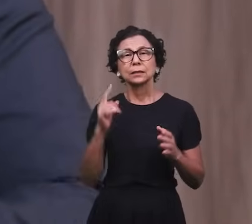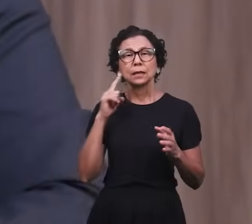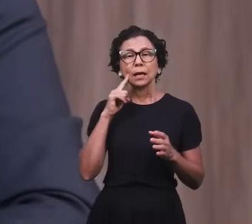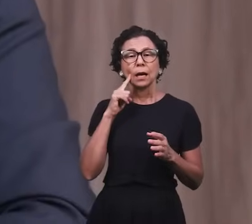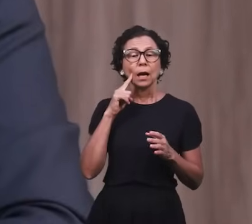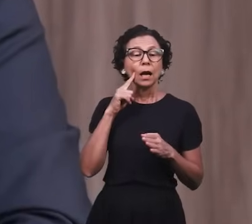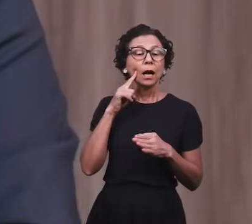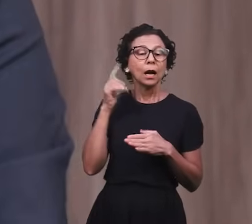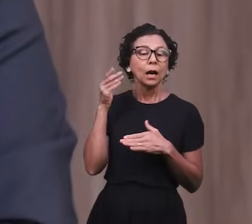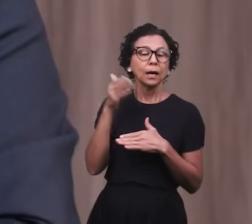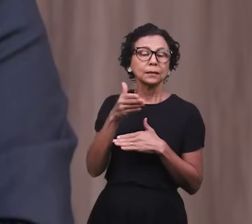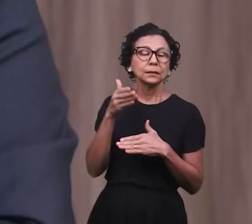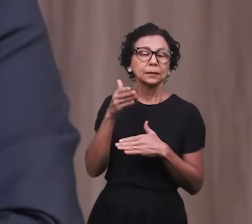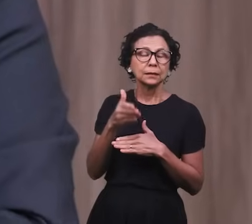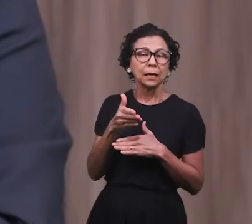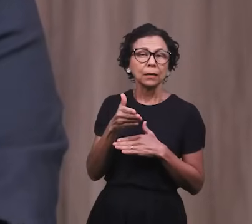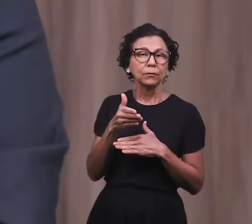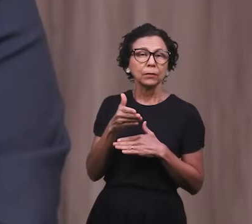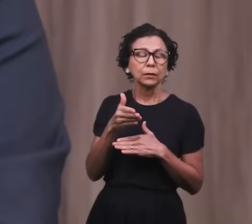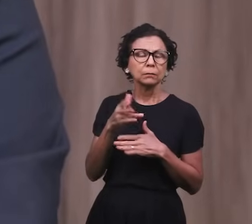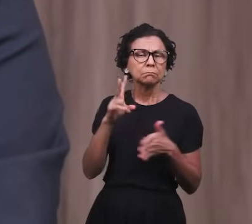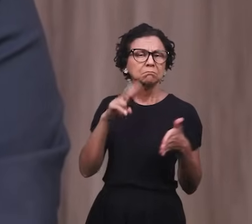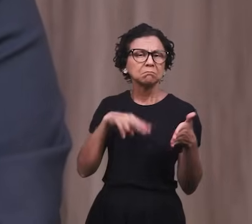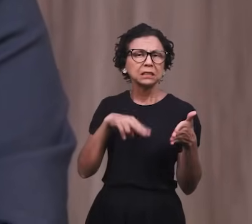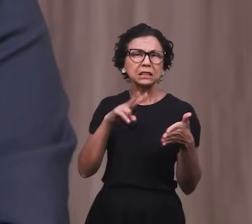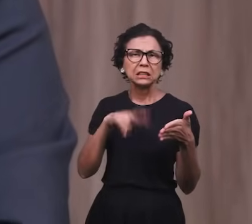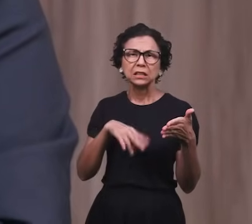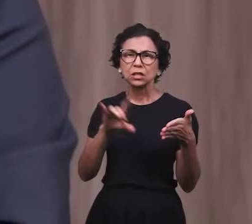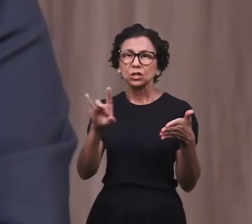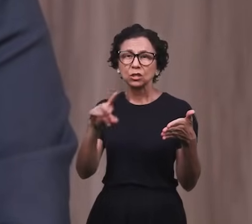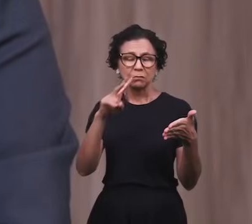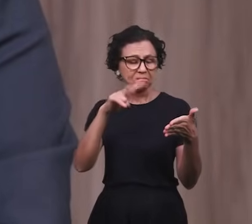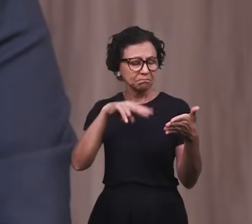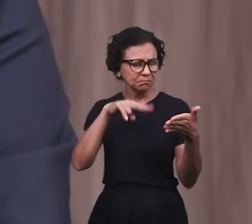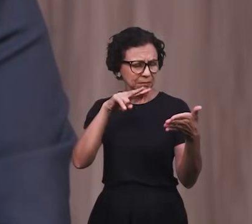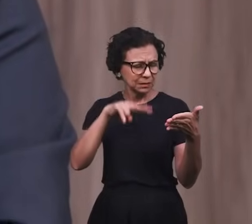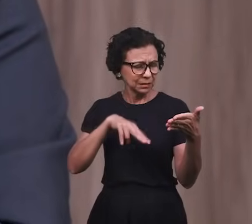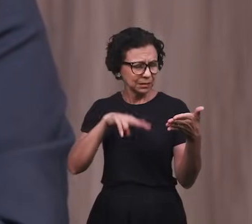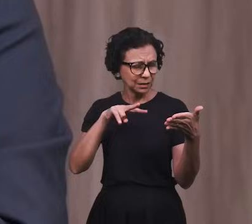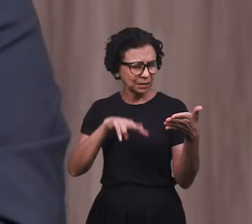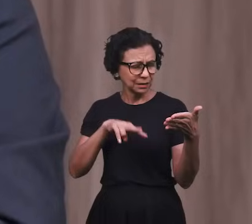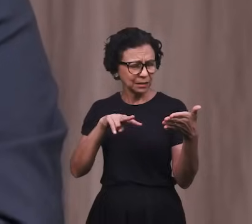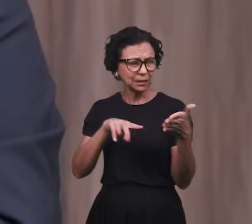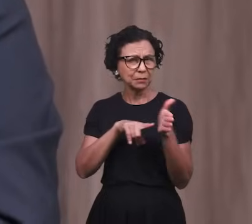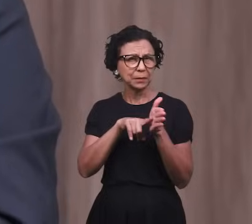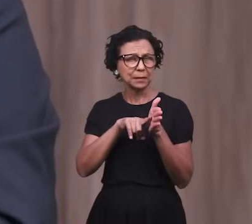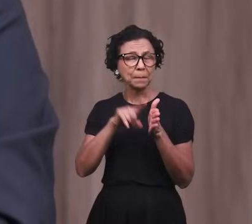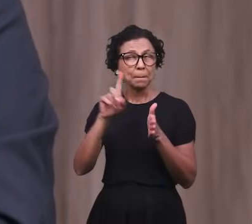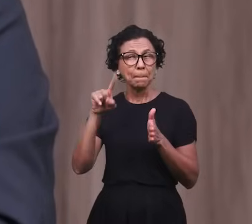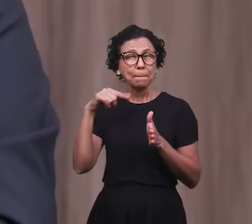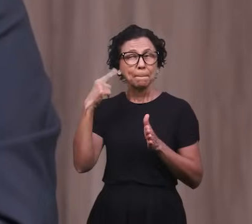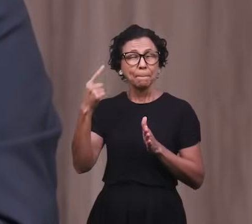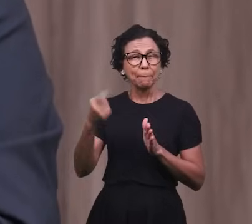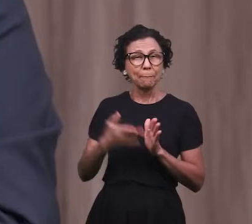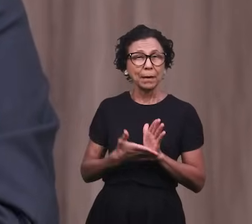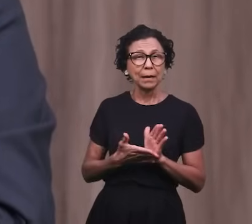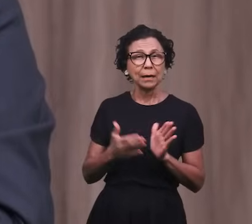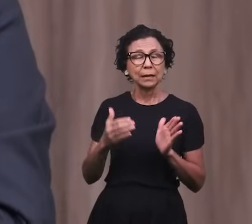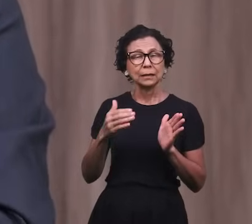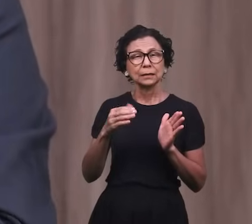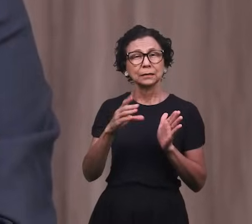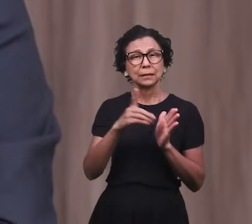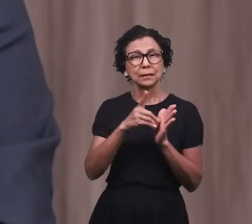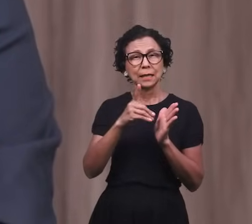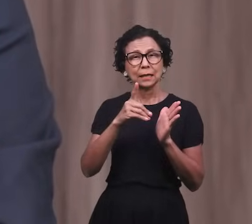pessoas acessavam e apenas liam. Mas quando, ali no final da década de 90, início